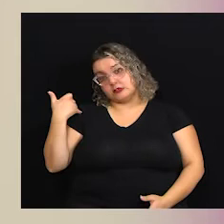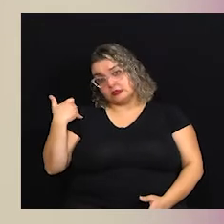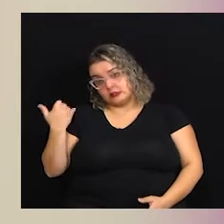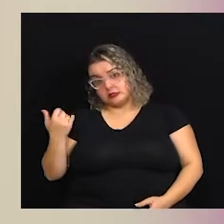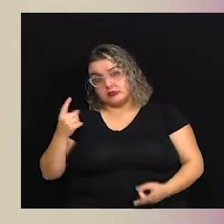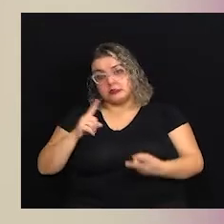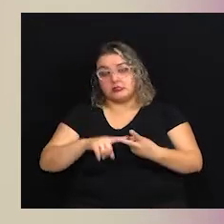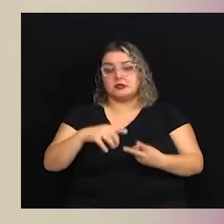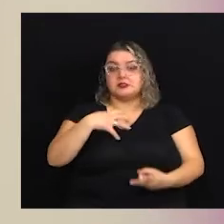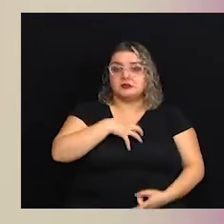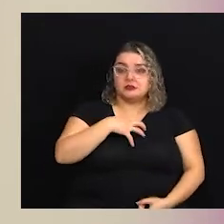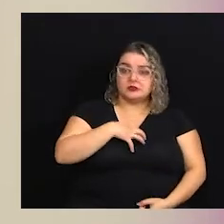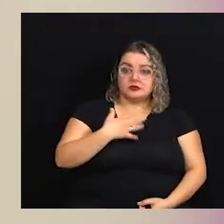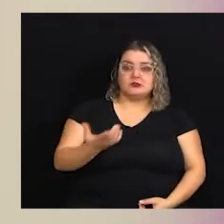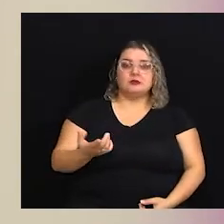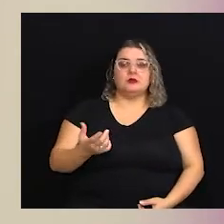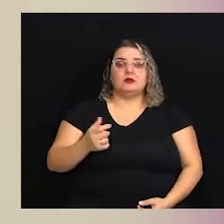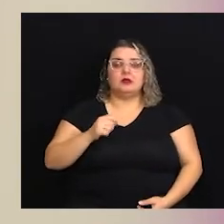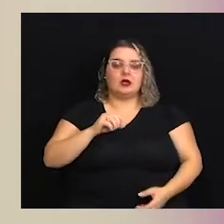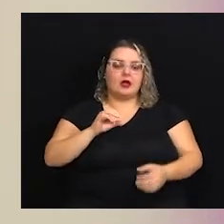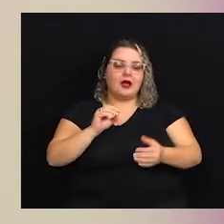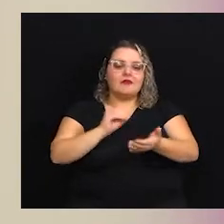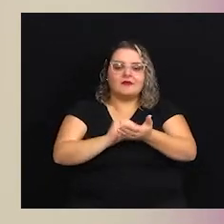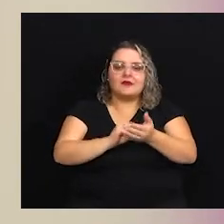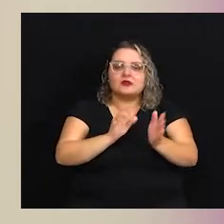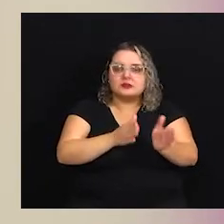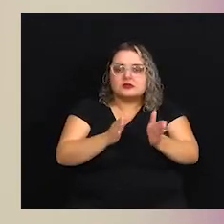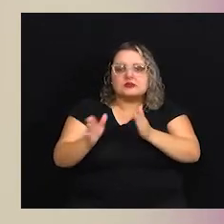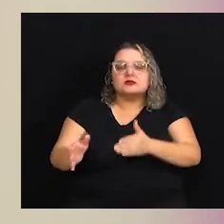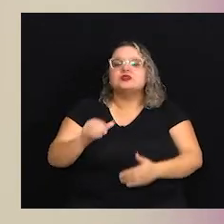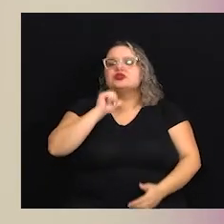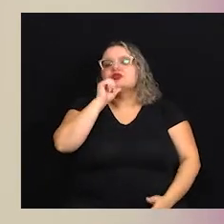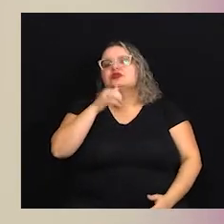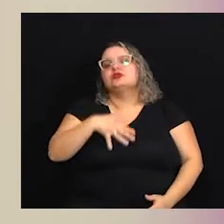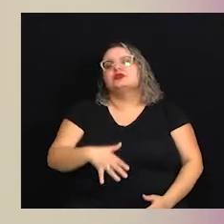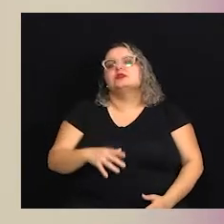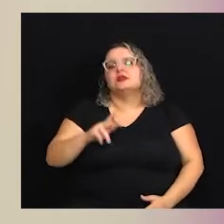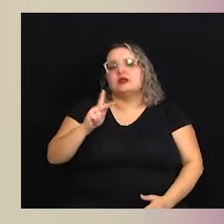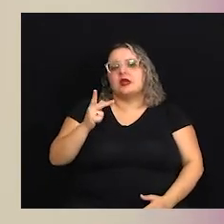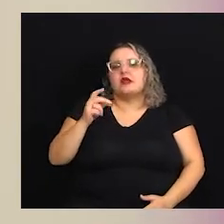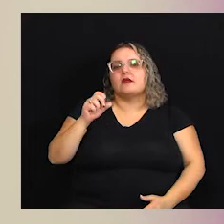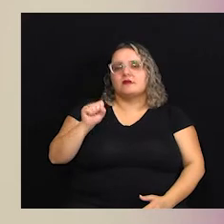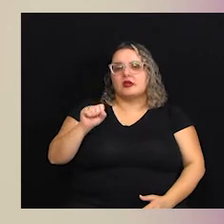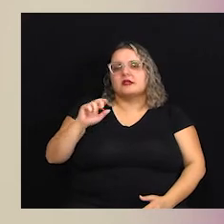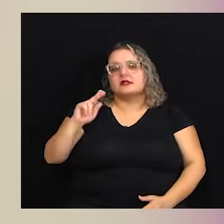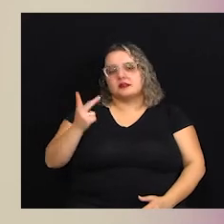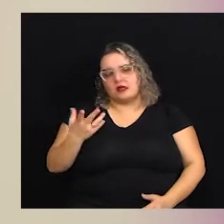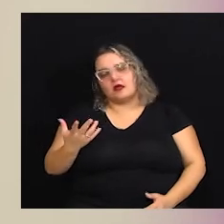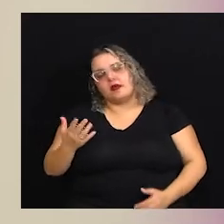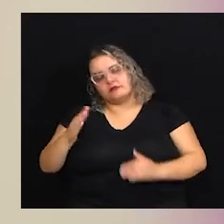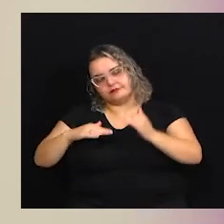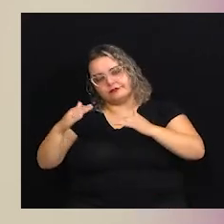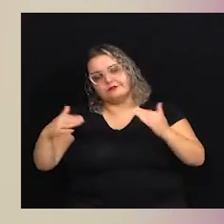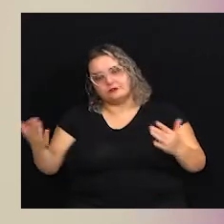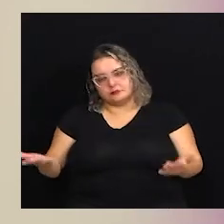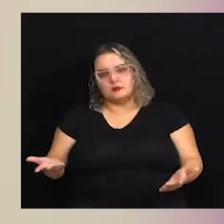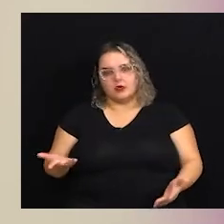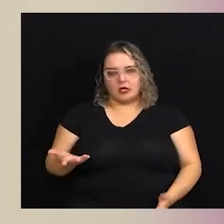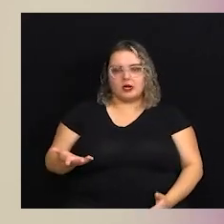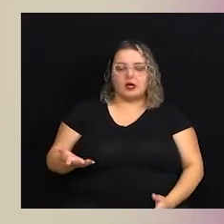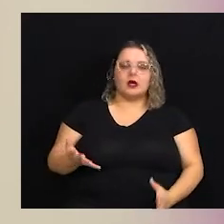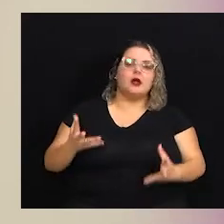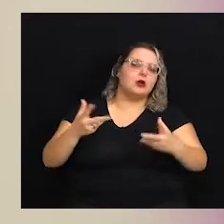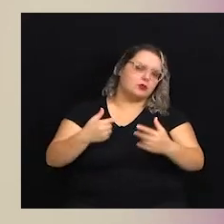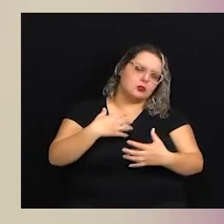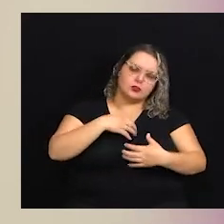idade, sintomas como irregularidade menstrual e a dosagem básica do FSH, sim, já ditam. E aí vem